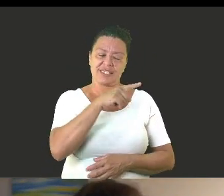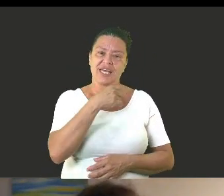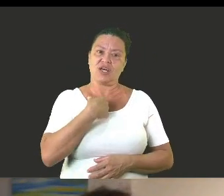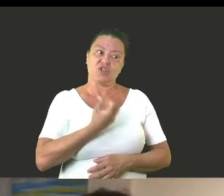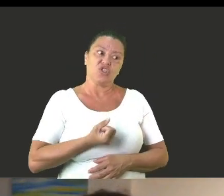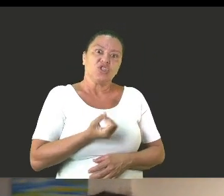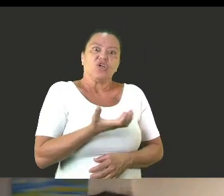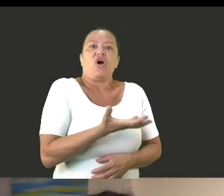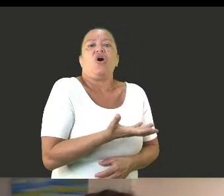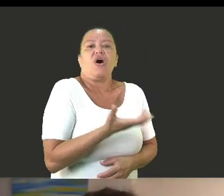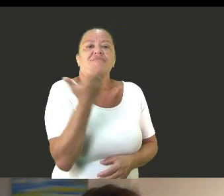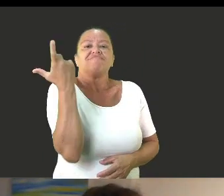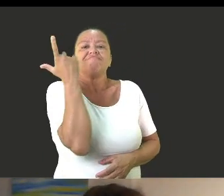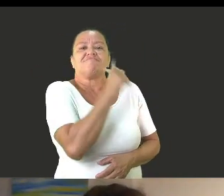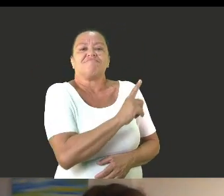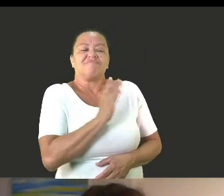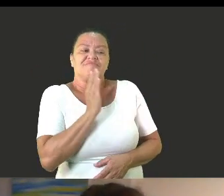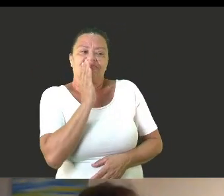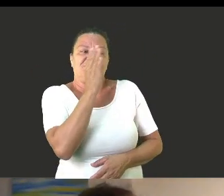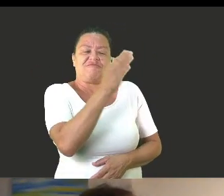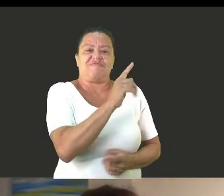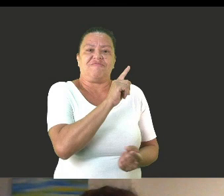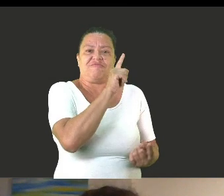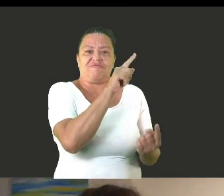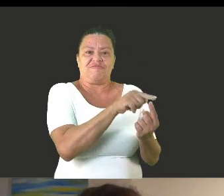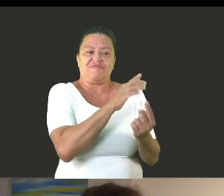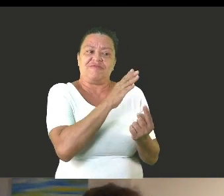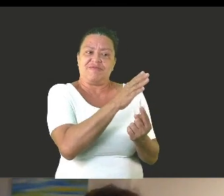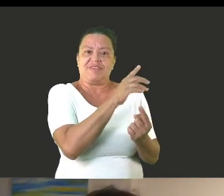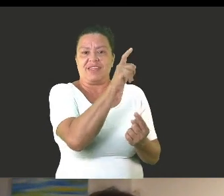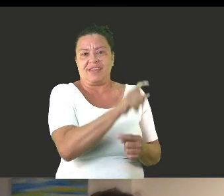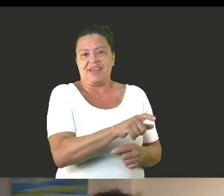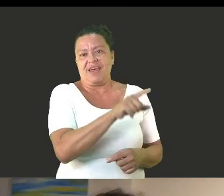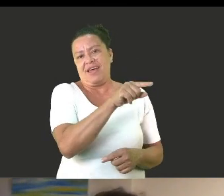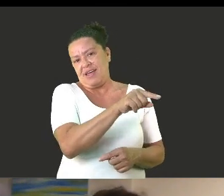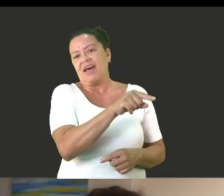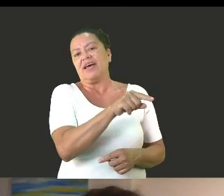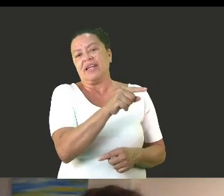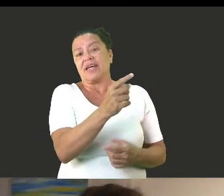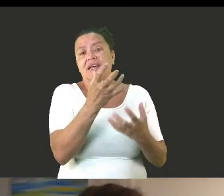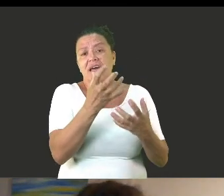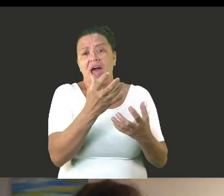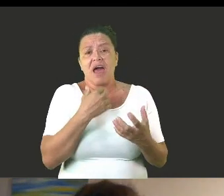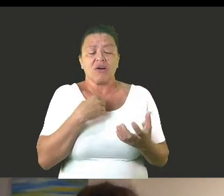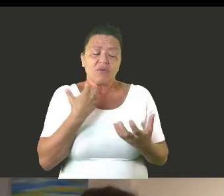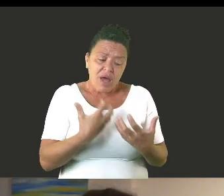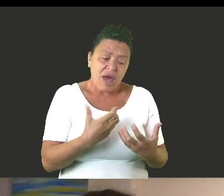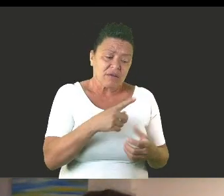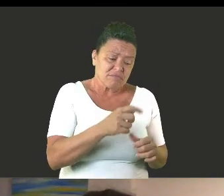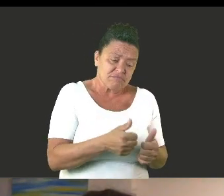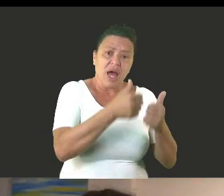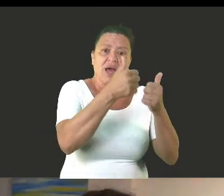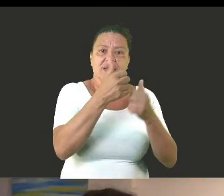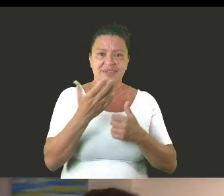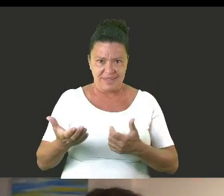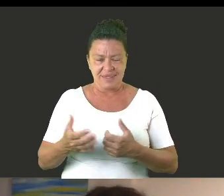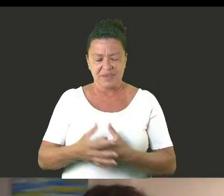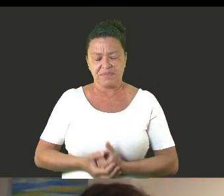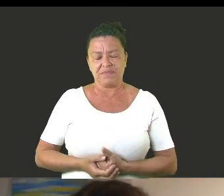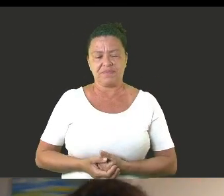emite, alcançar o objeto ou a pessoa a quem ele está destinando aquela energia.